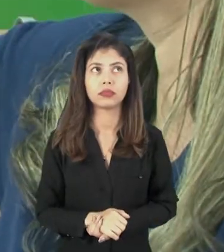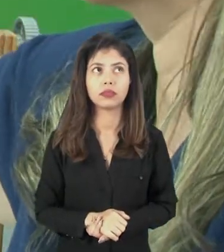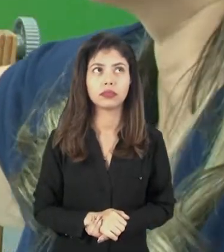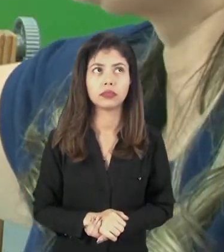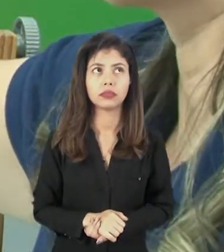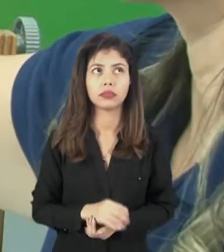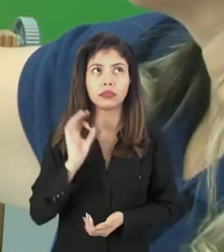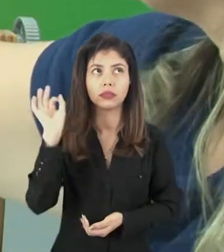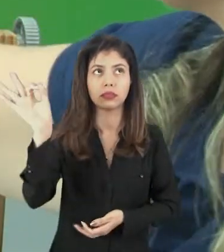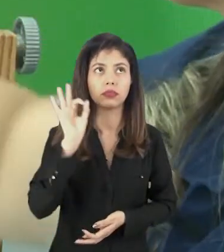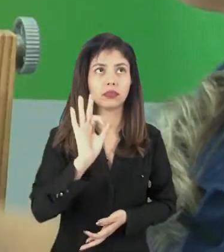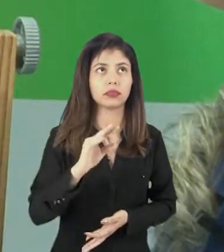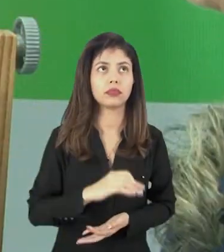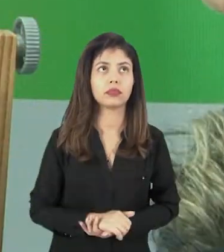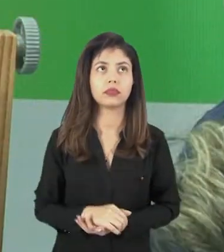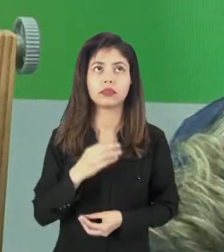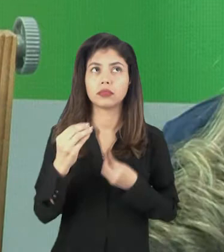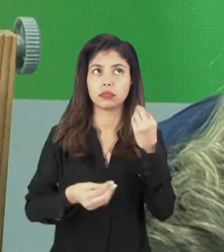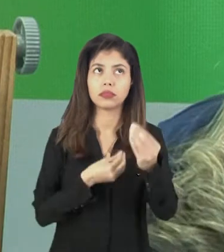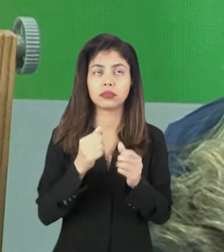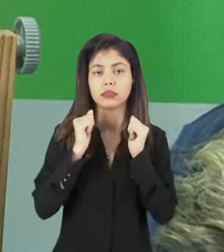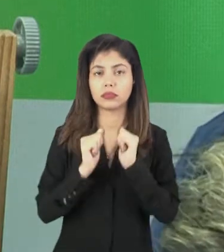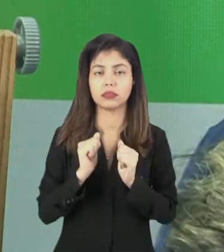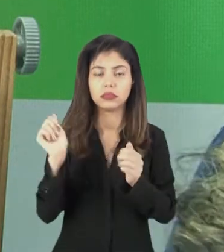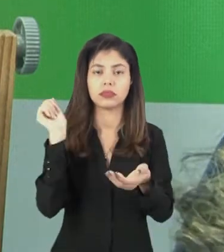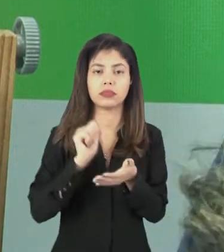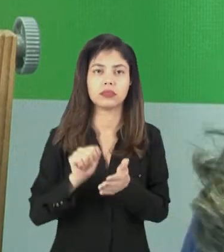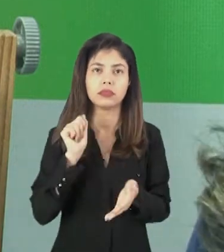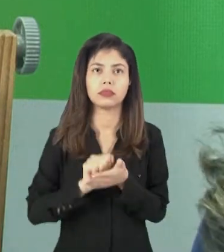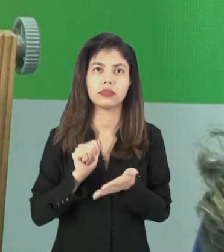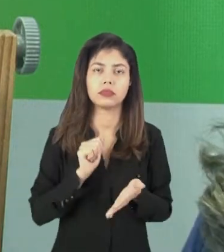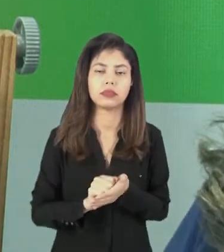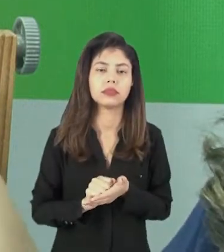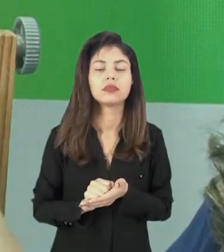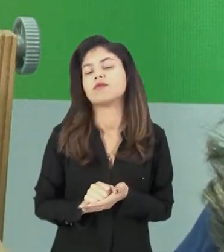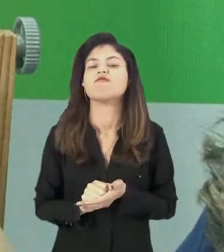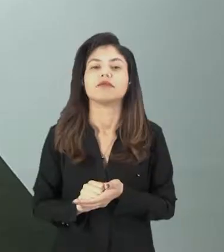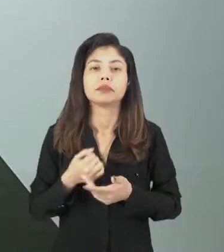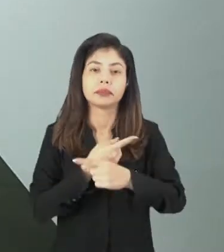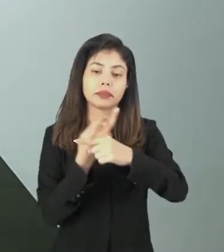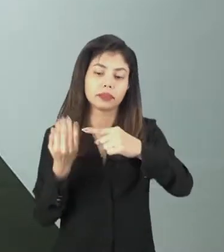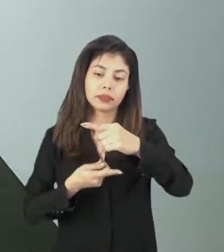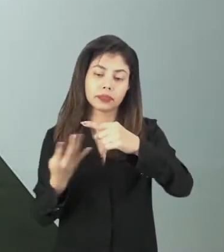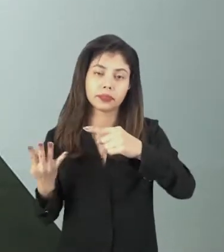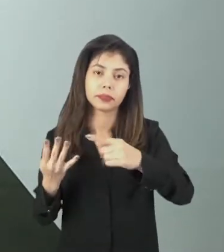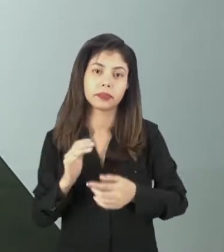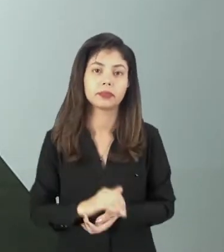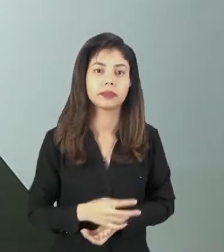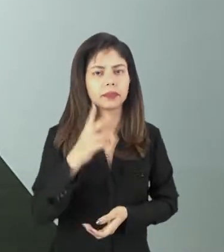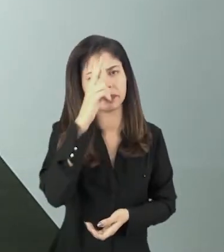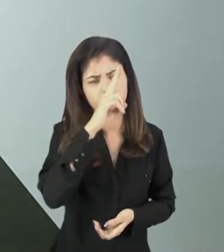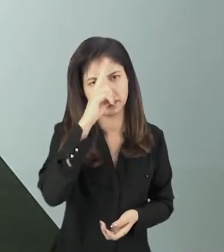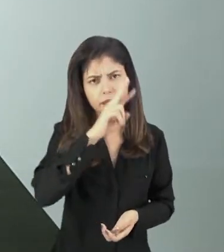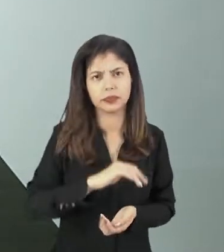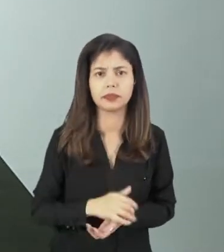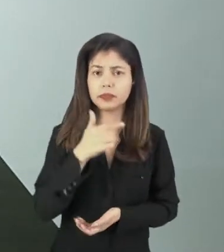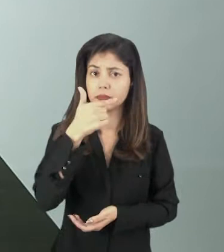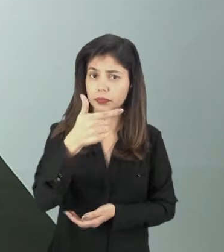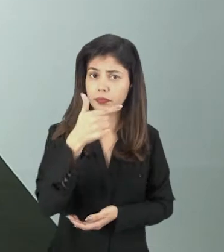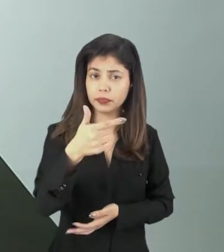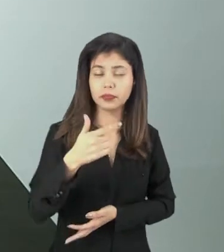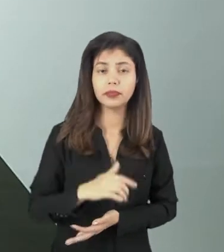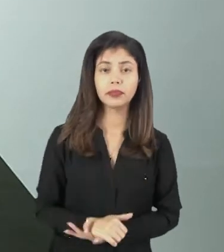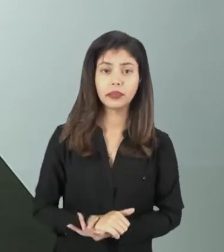né Essa é a forma de porcentagem Como que eu posso escrever na forma de fração lembra que eu tenho